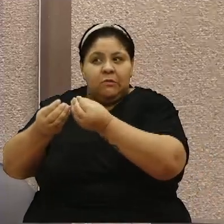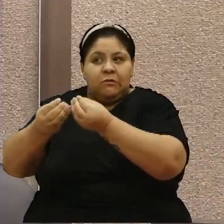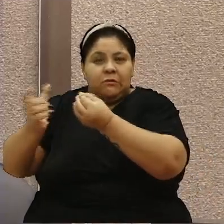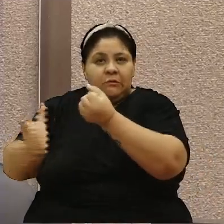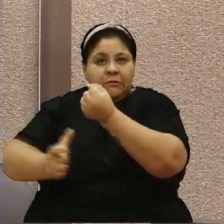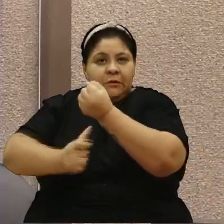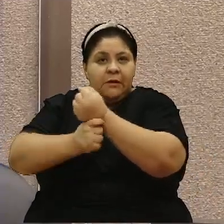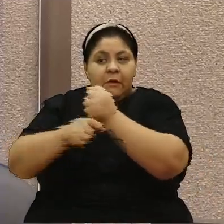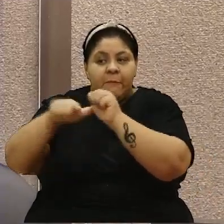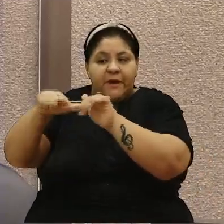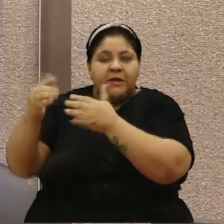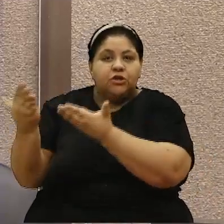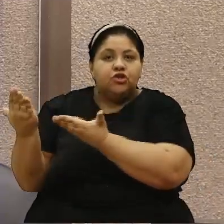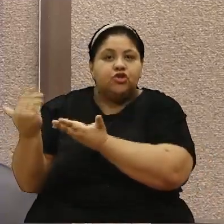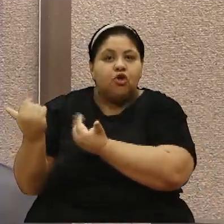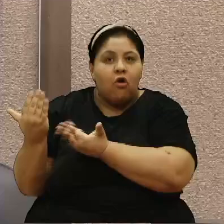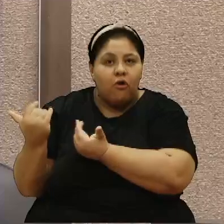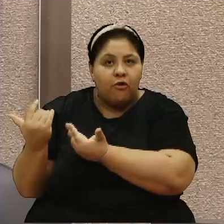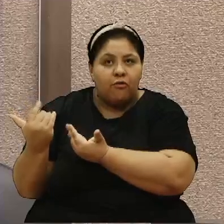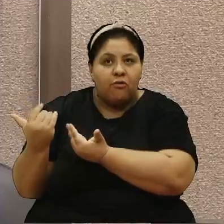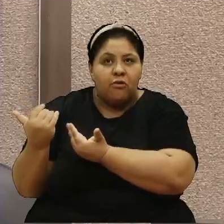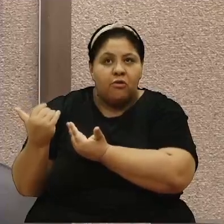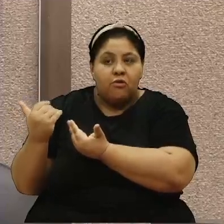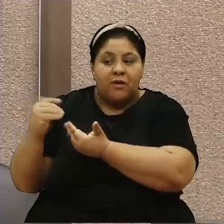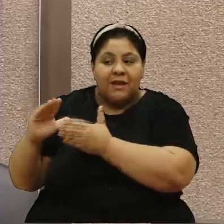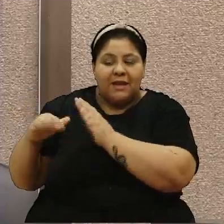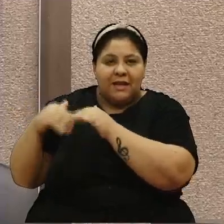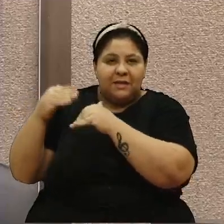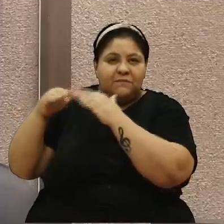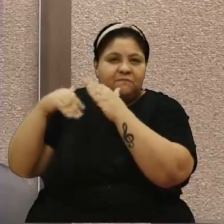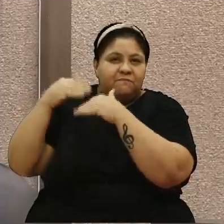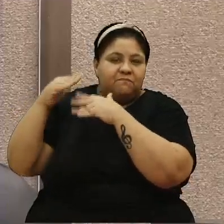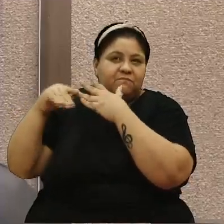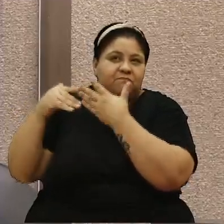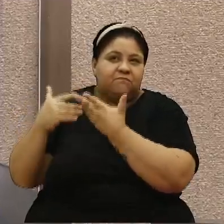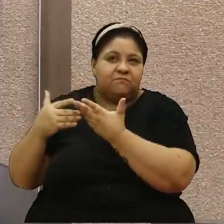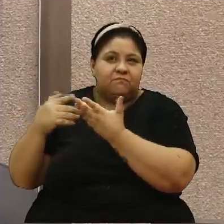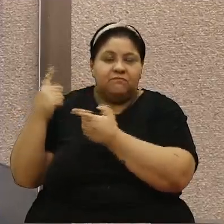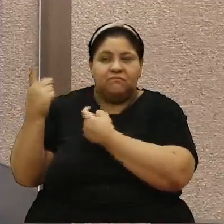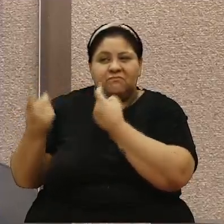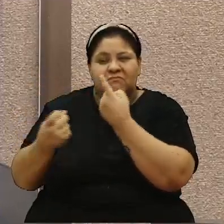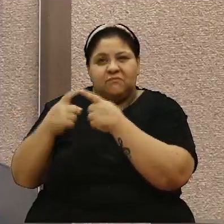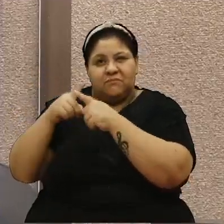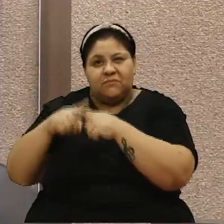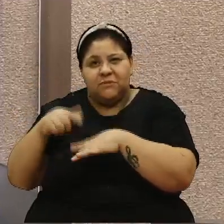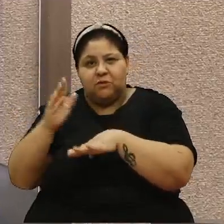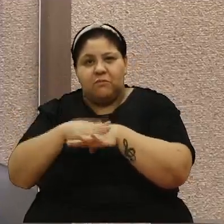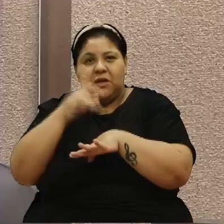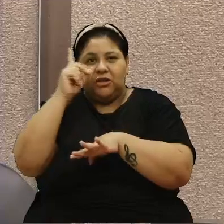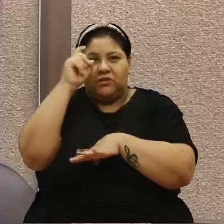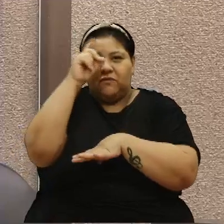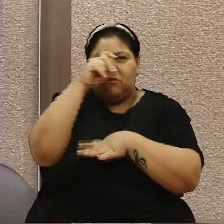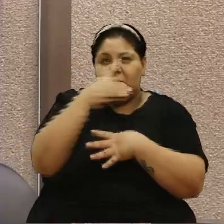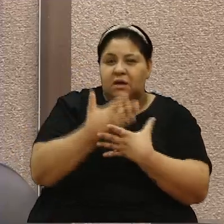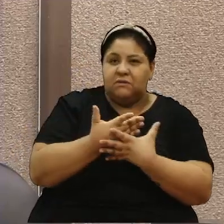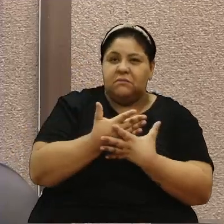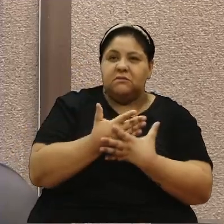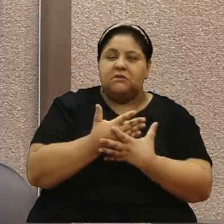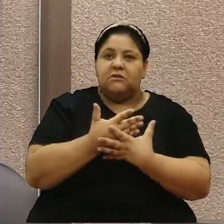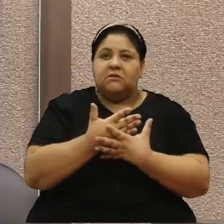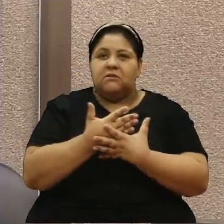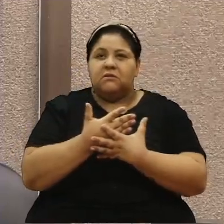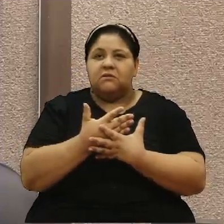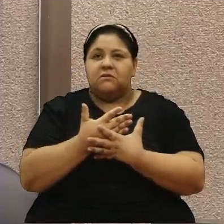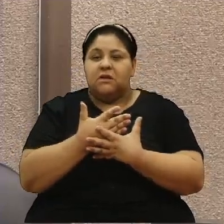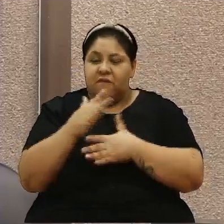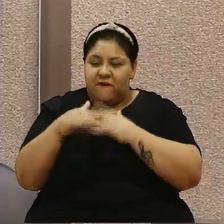este jovem ele cresça e evolua, alguns às vezes com mais dificuldade, ele